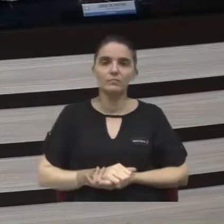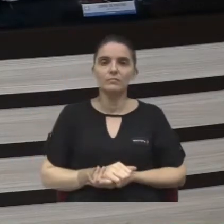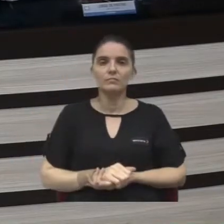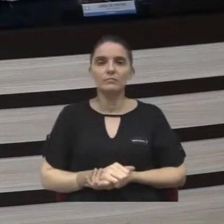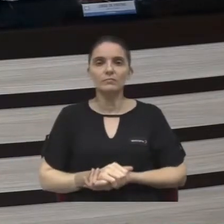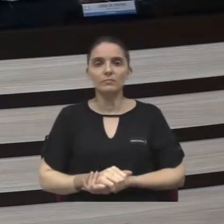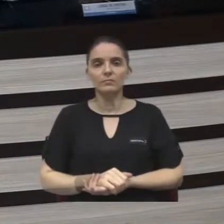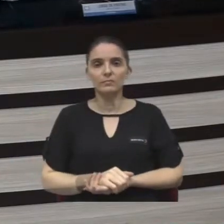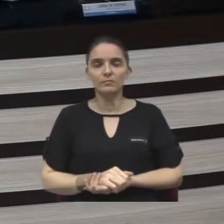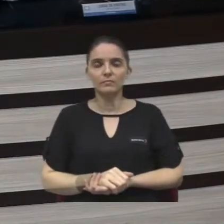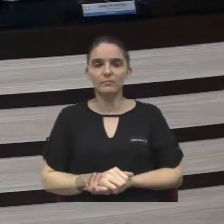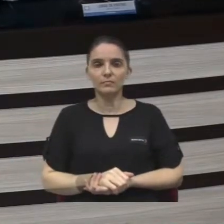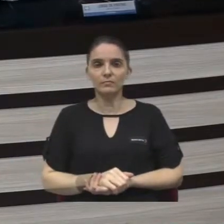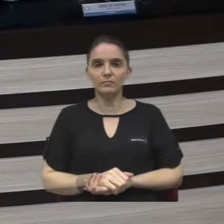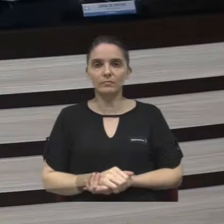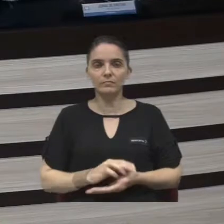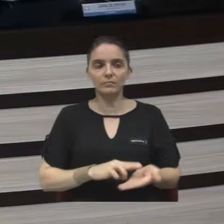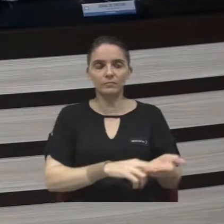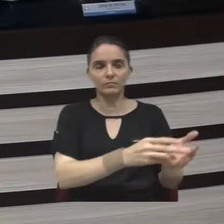Ao expediente.